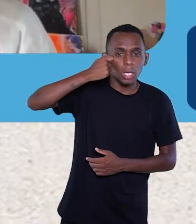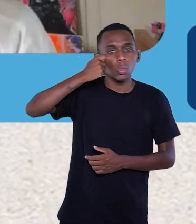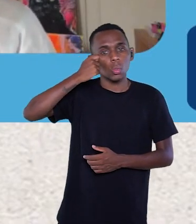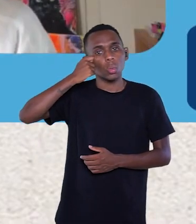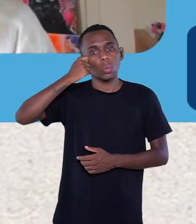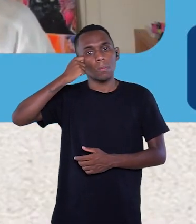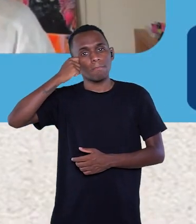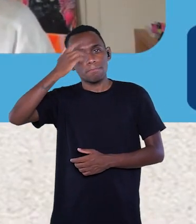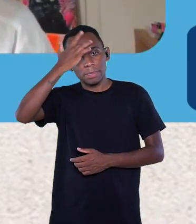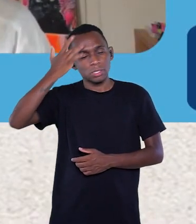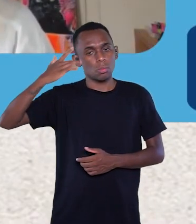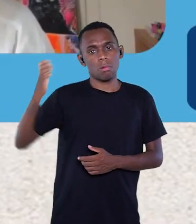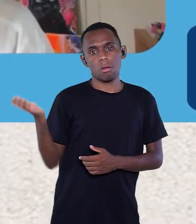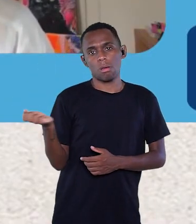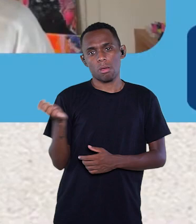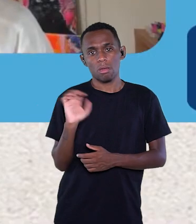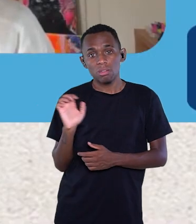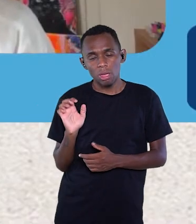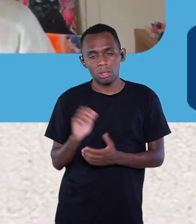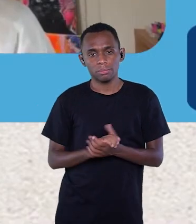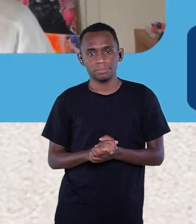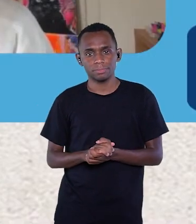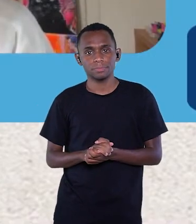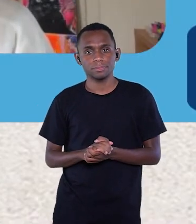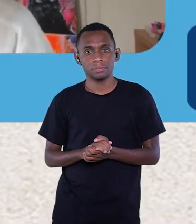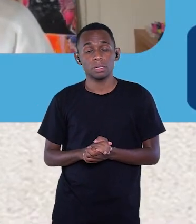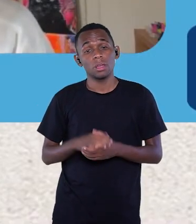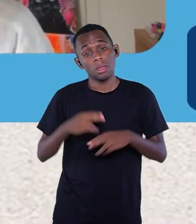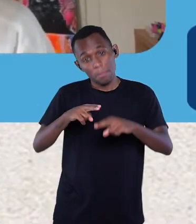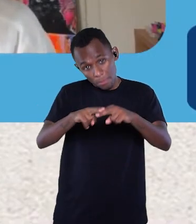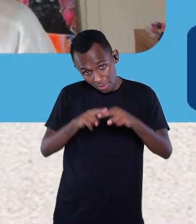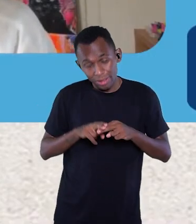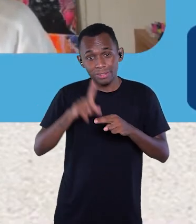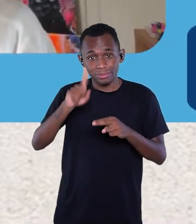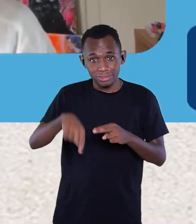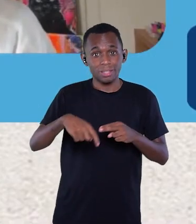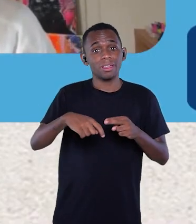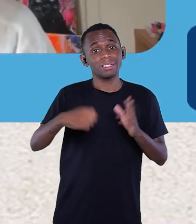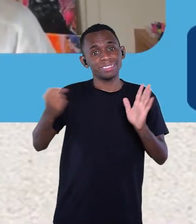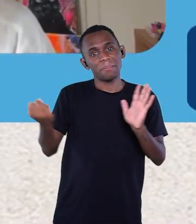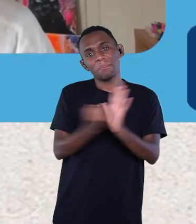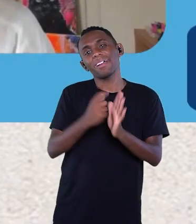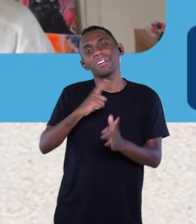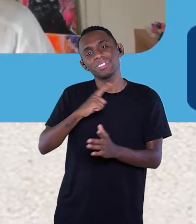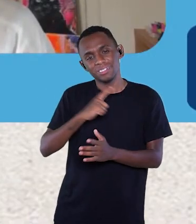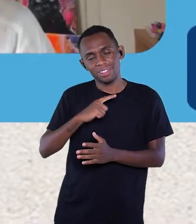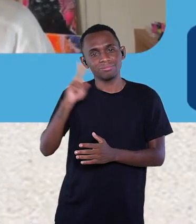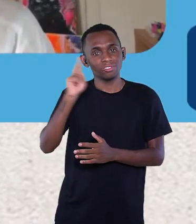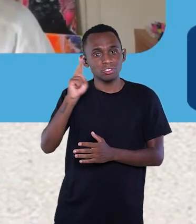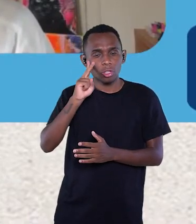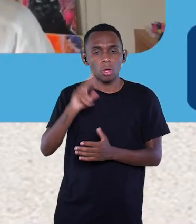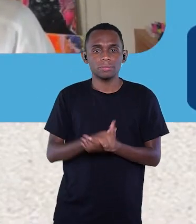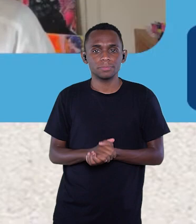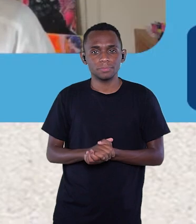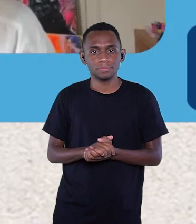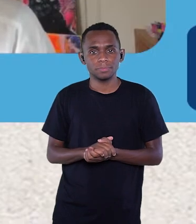negro, gay. Justamente por causa dessa colocação que você fez aí agora, né?